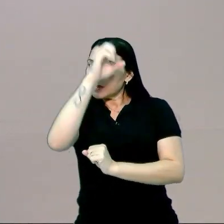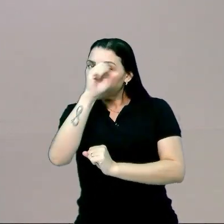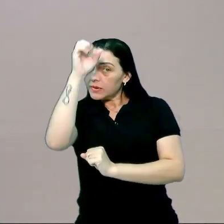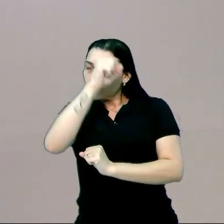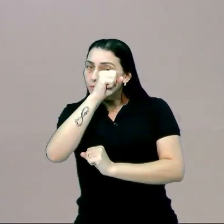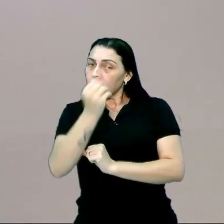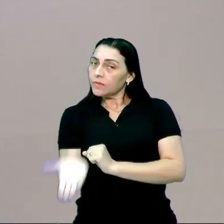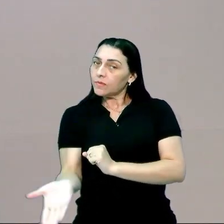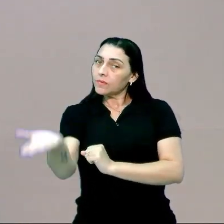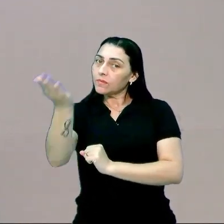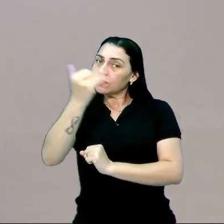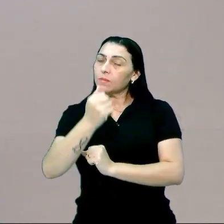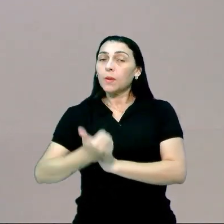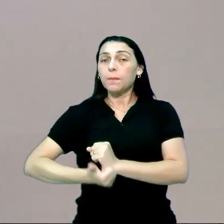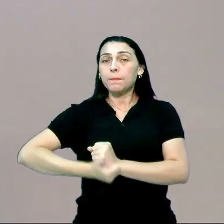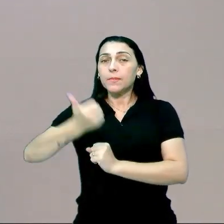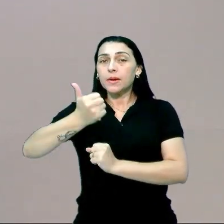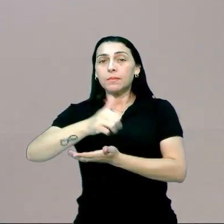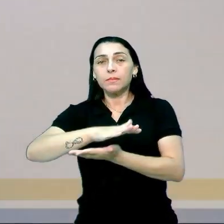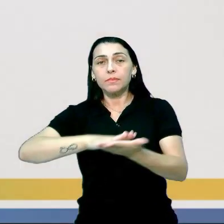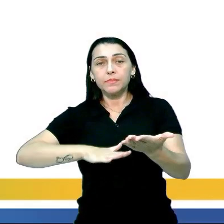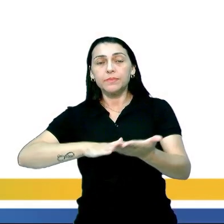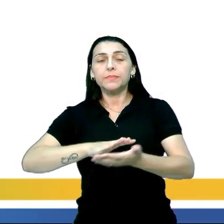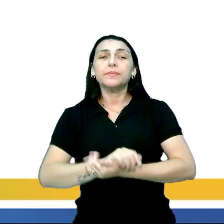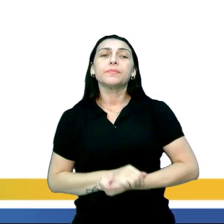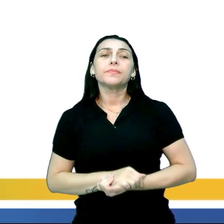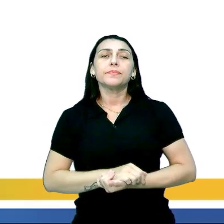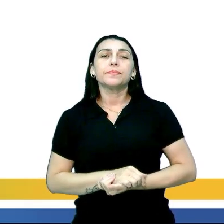aprendizado. Vamos ao primeiro exercício.